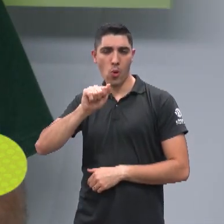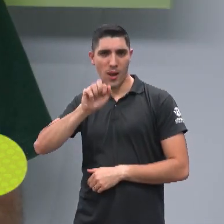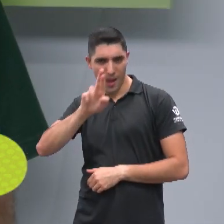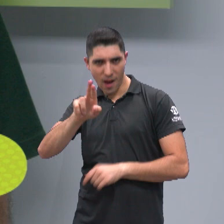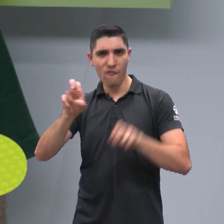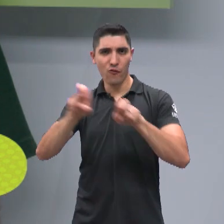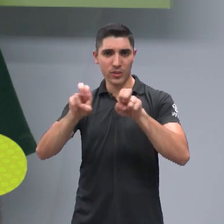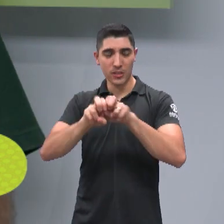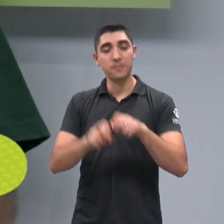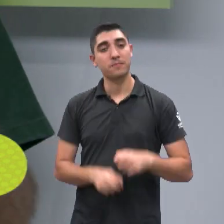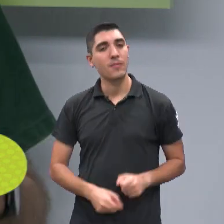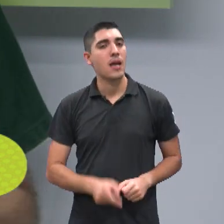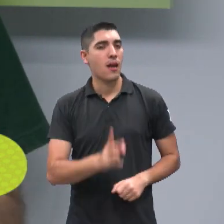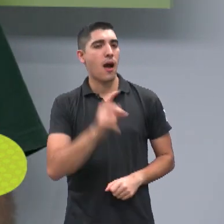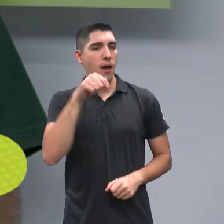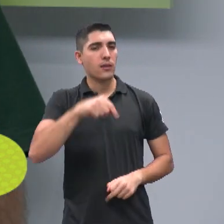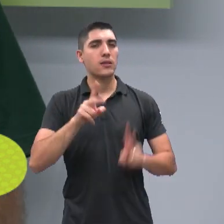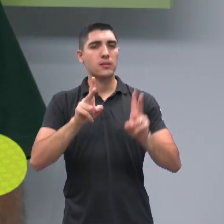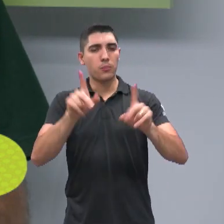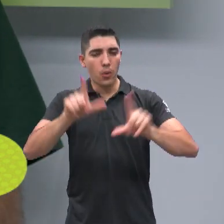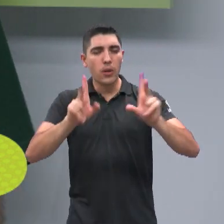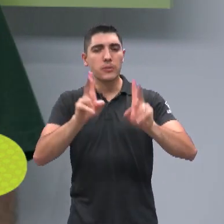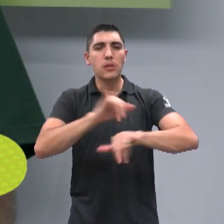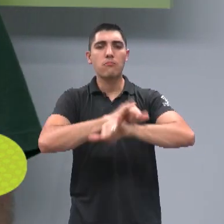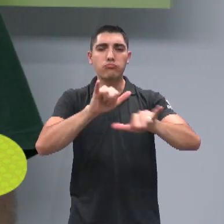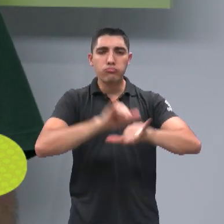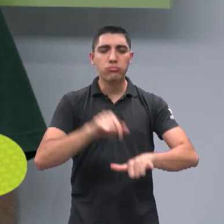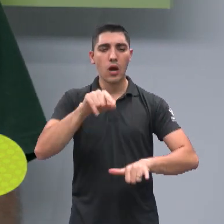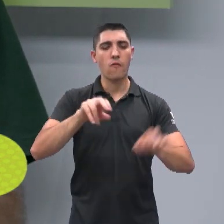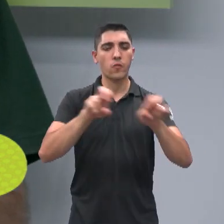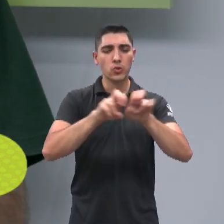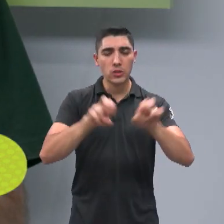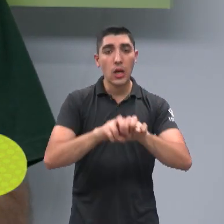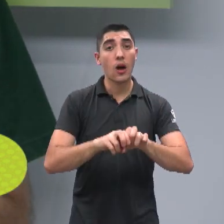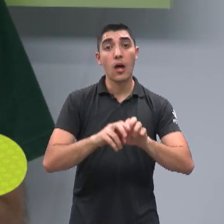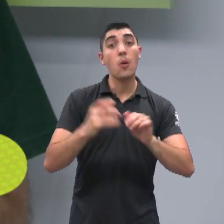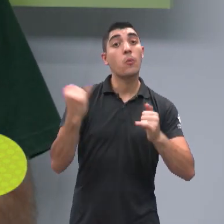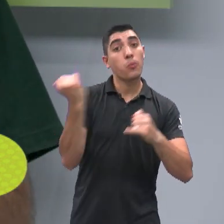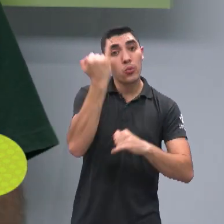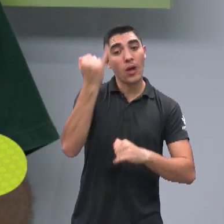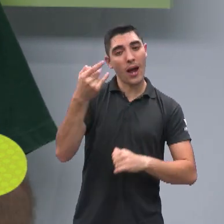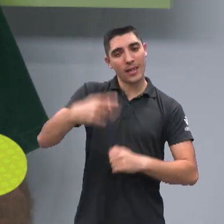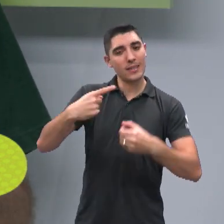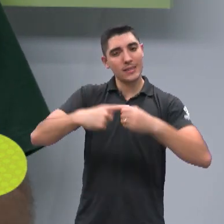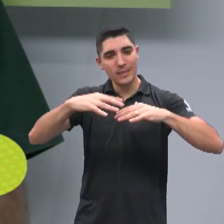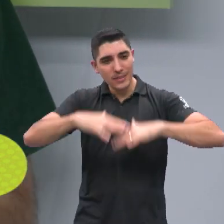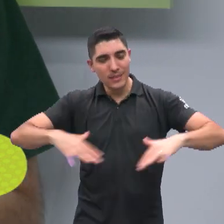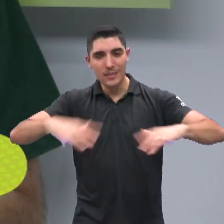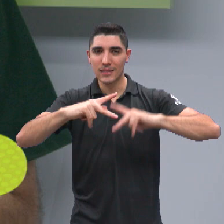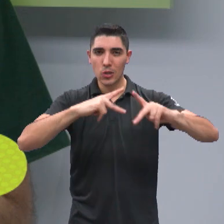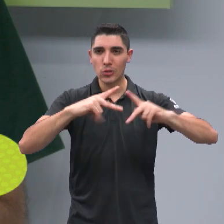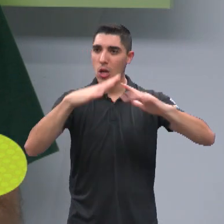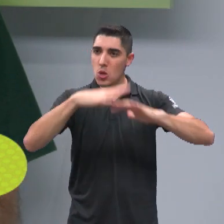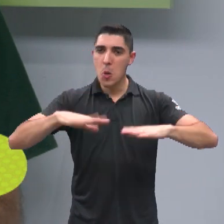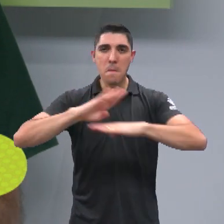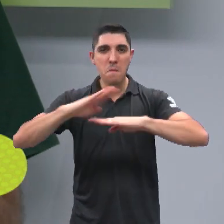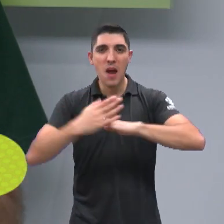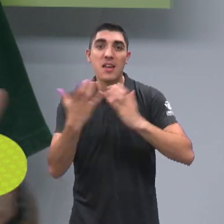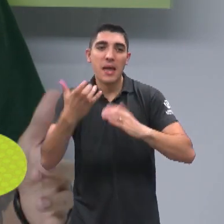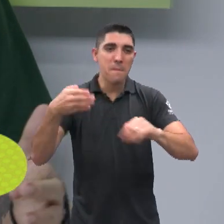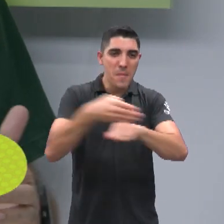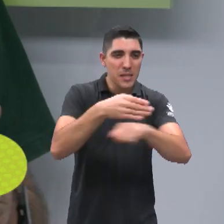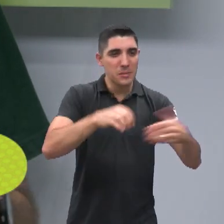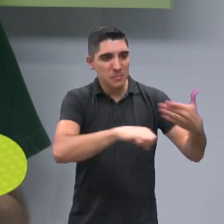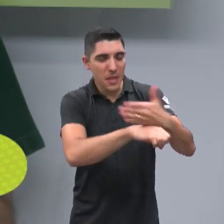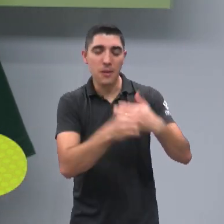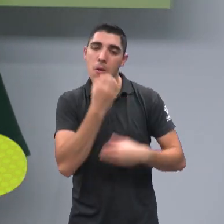traz a Copa Popular aqui, movimenta os bairros e os times dos bairros da cidade, muito bacana. Boa sorte para quem for participar também,